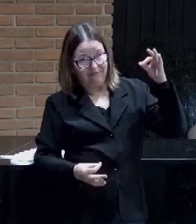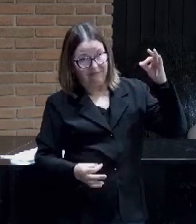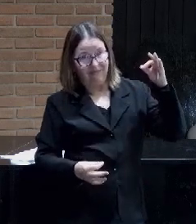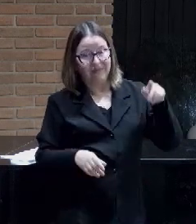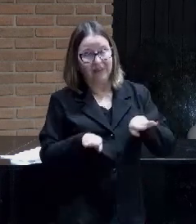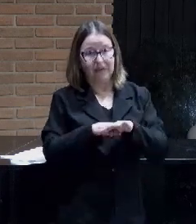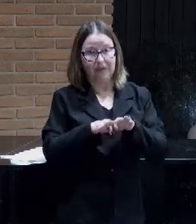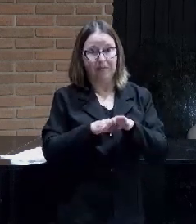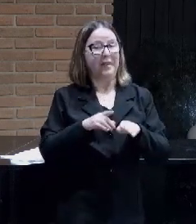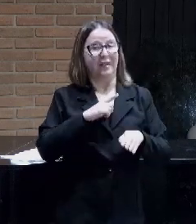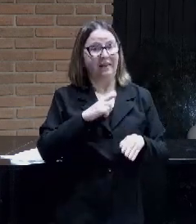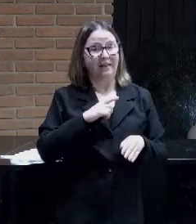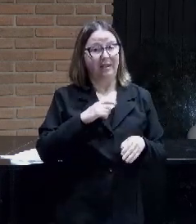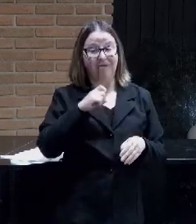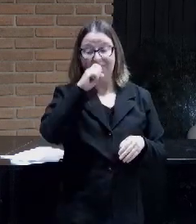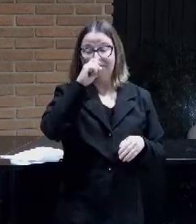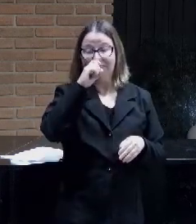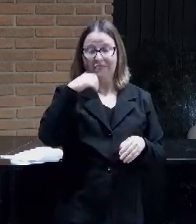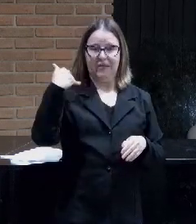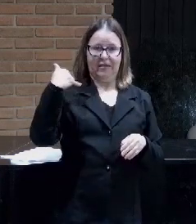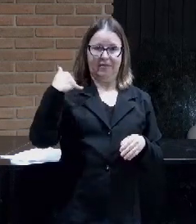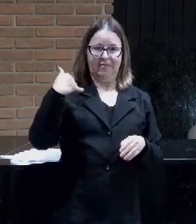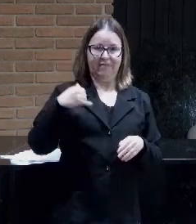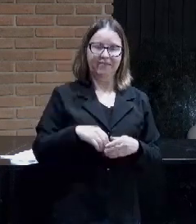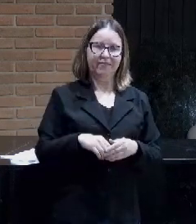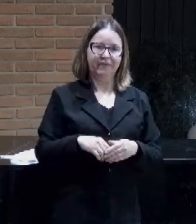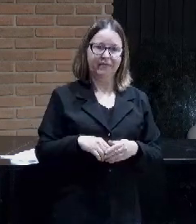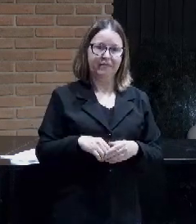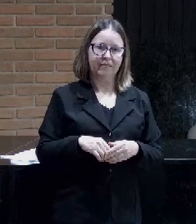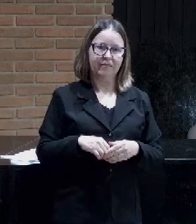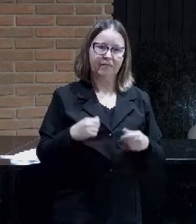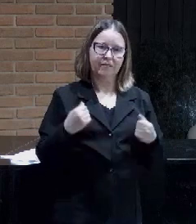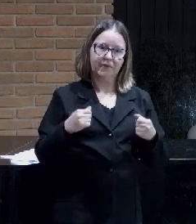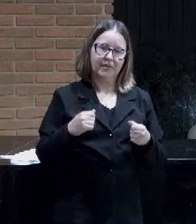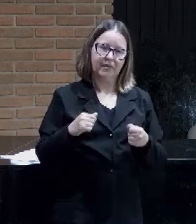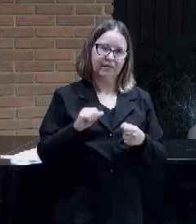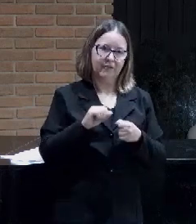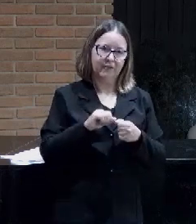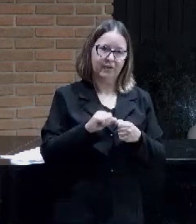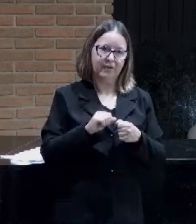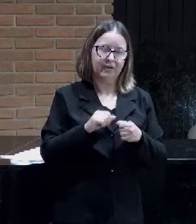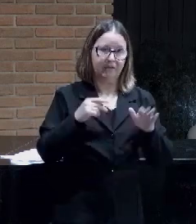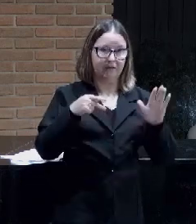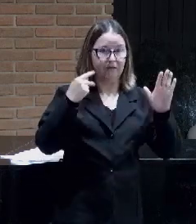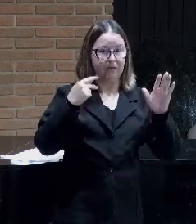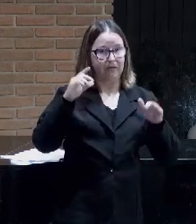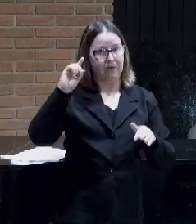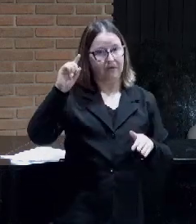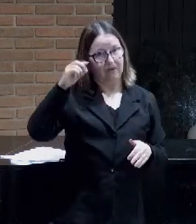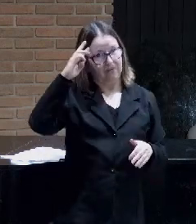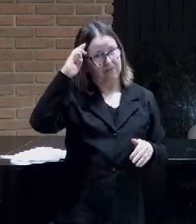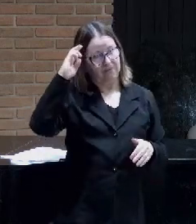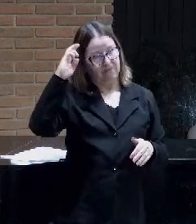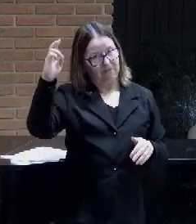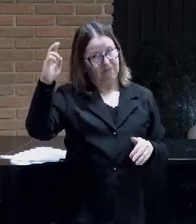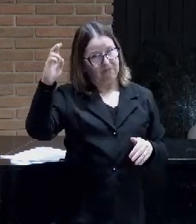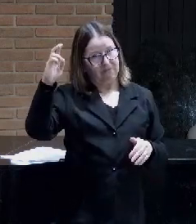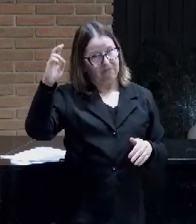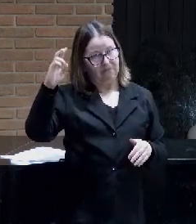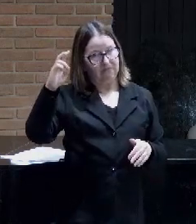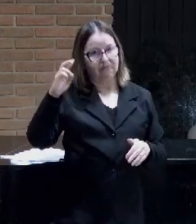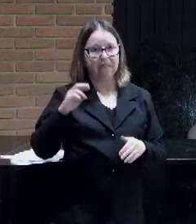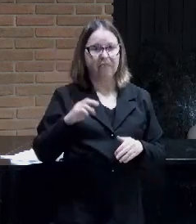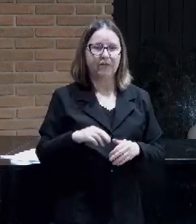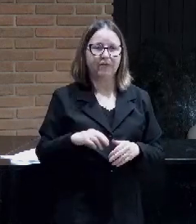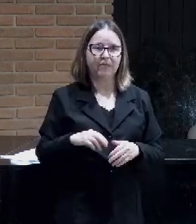irmãos, nós precisamos fazer votos ao Senhor, mas fazer com temor e fazer com tremor, sempre buscando